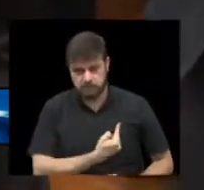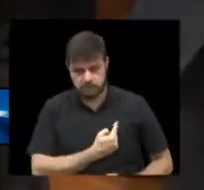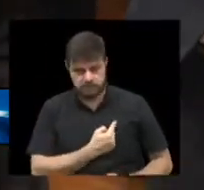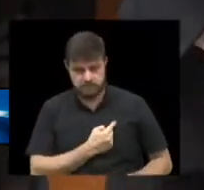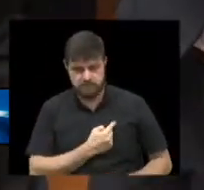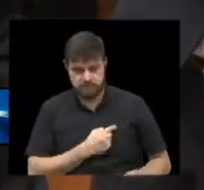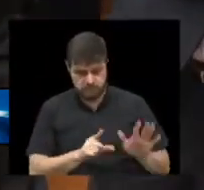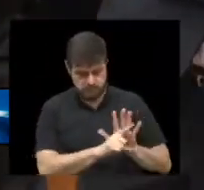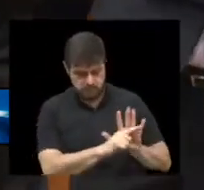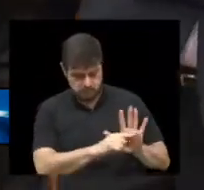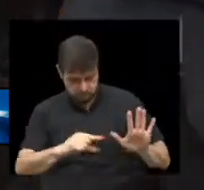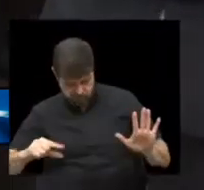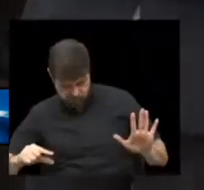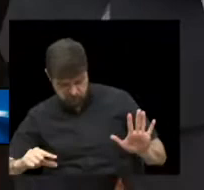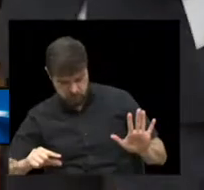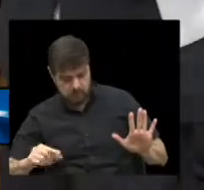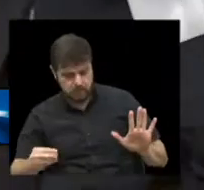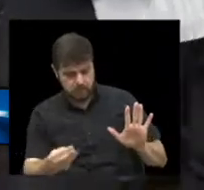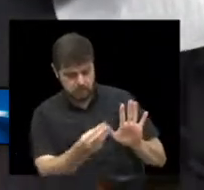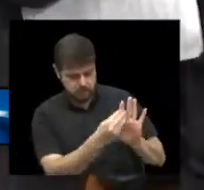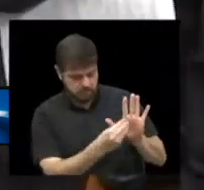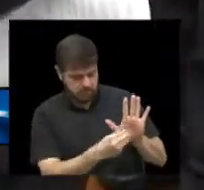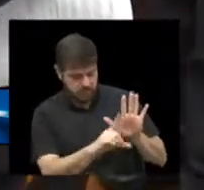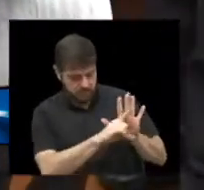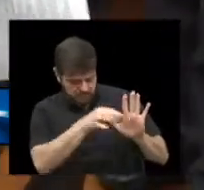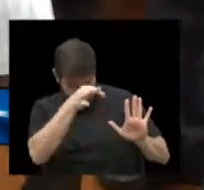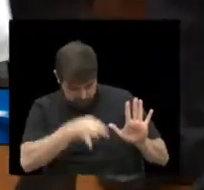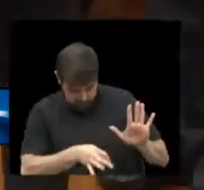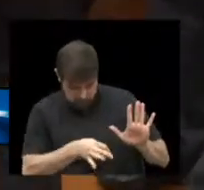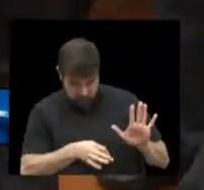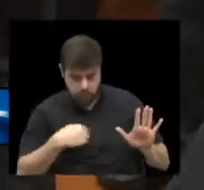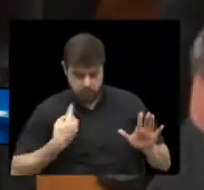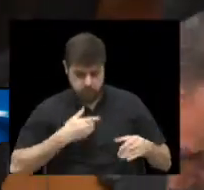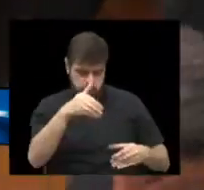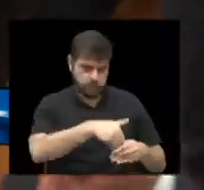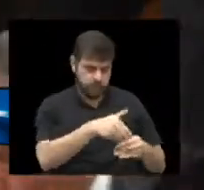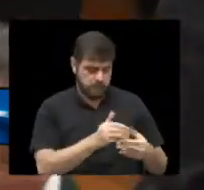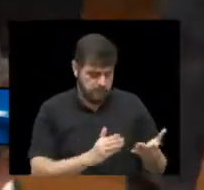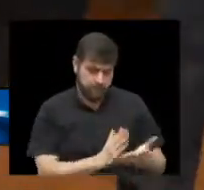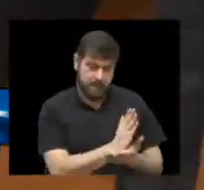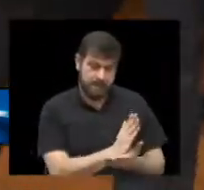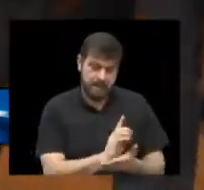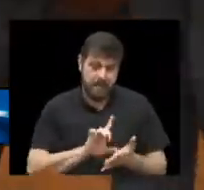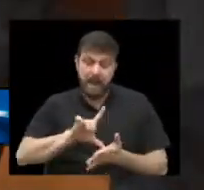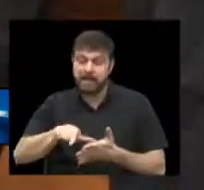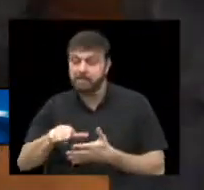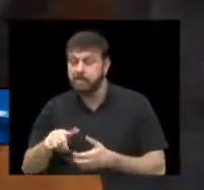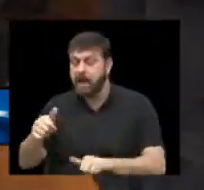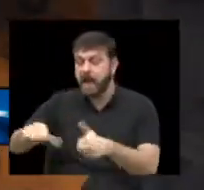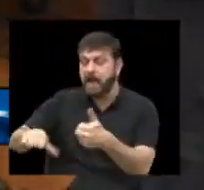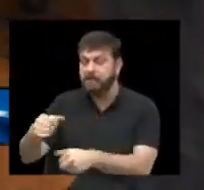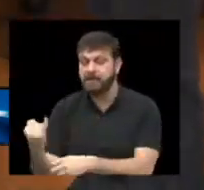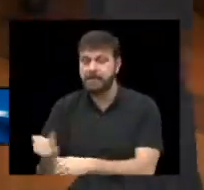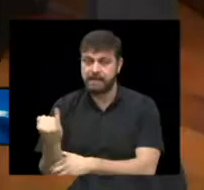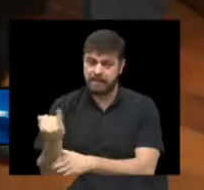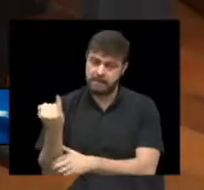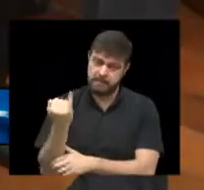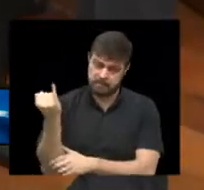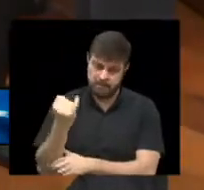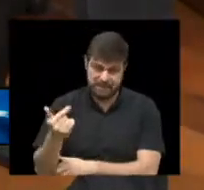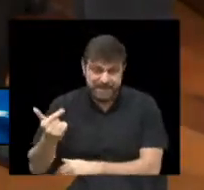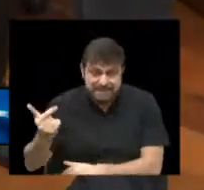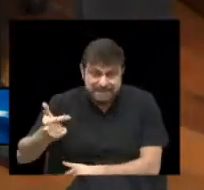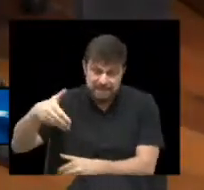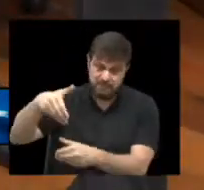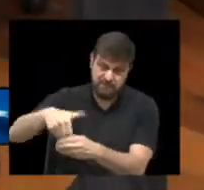quando a emenda for legal, ela tem que ser aprovada na sua legalidade. E no mérito pode ser barrada por conta de um determinado